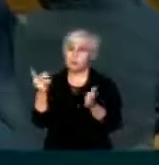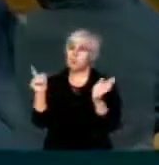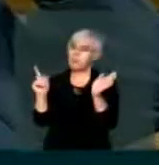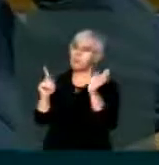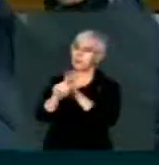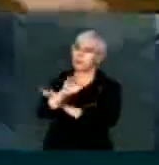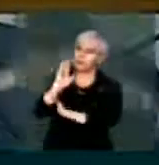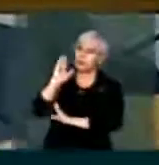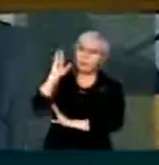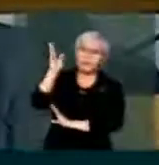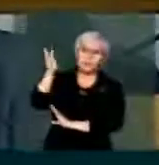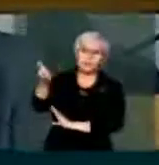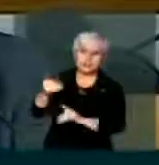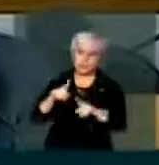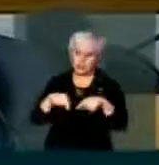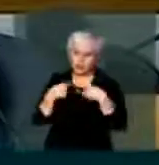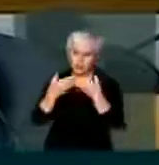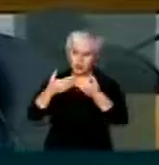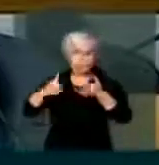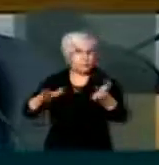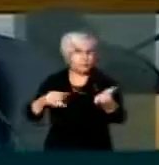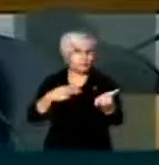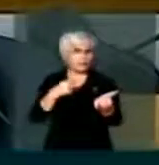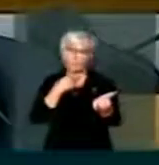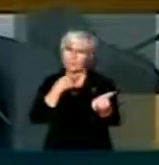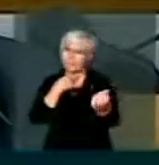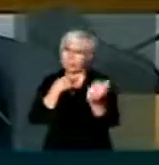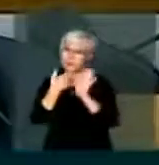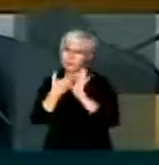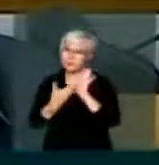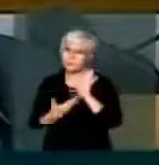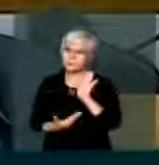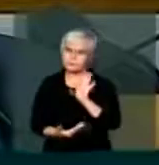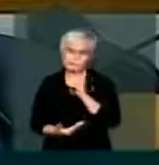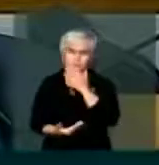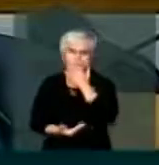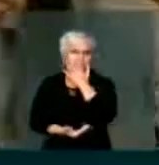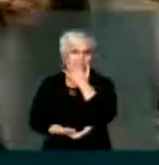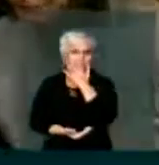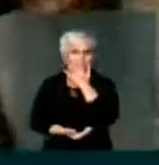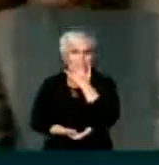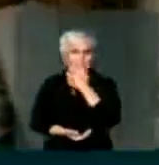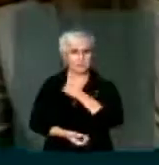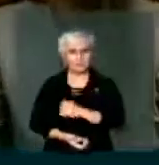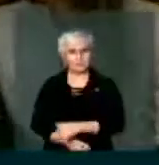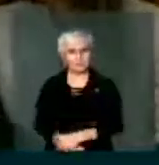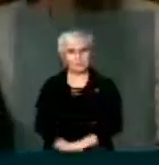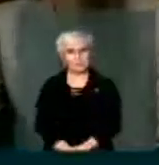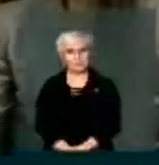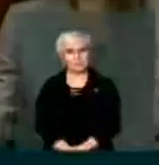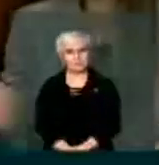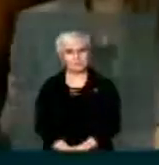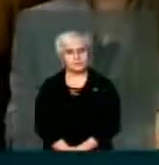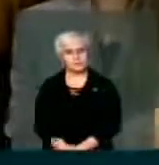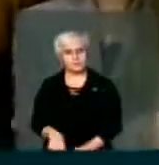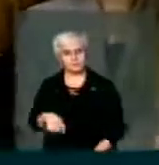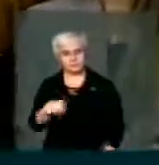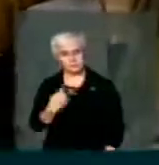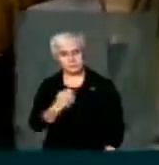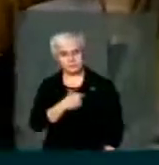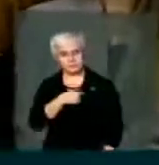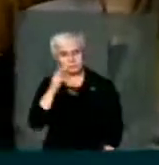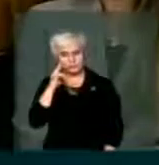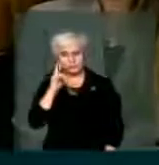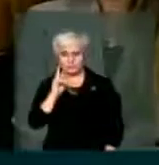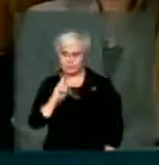diretamente numa sessão aberta, pelas razões já expostas aqui por outros parlamentares. Quando nós vínhamos caminhando para